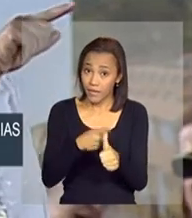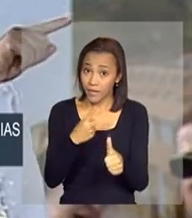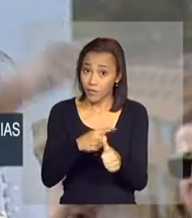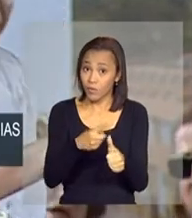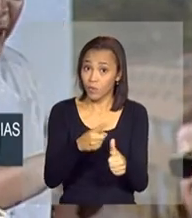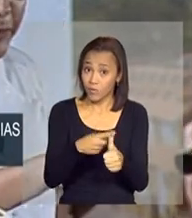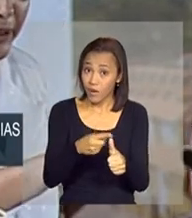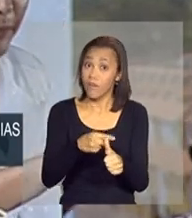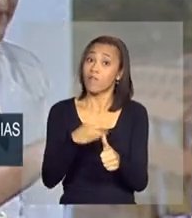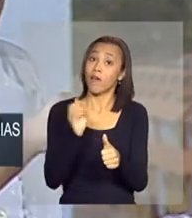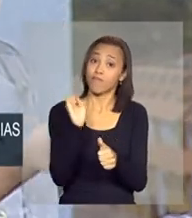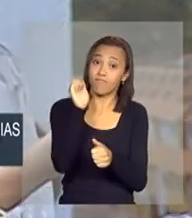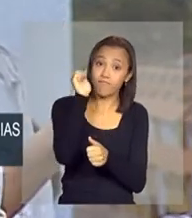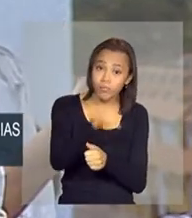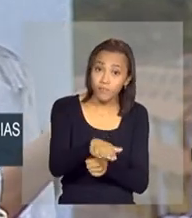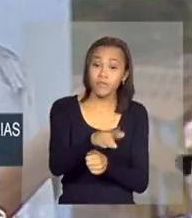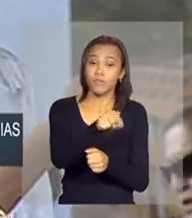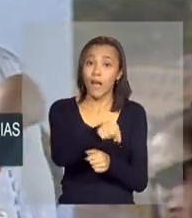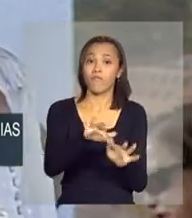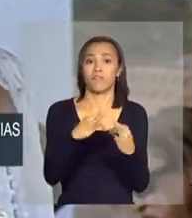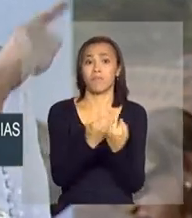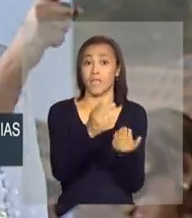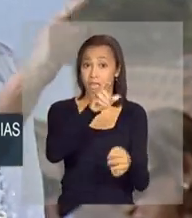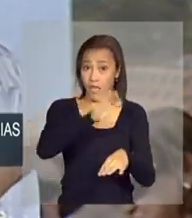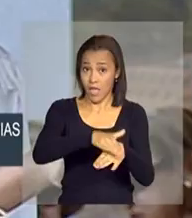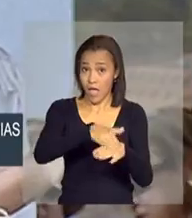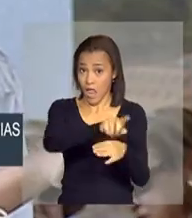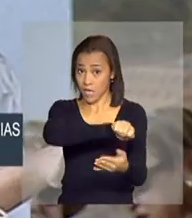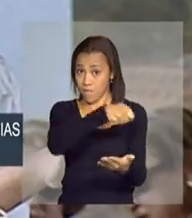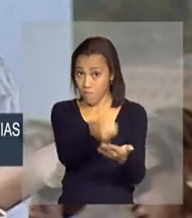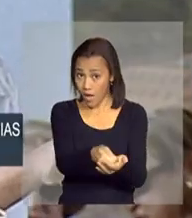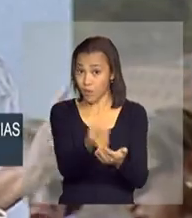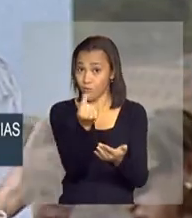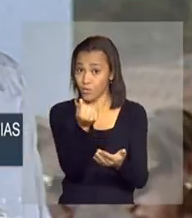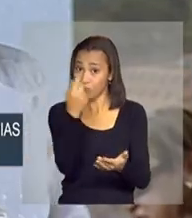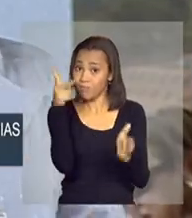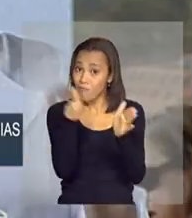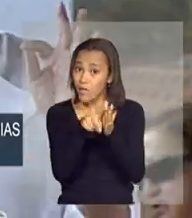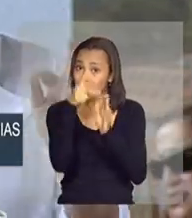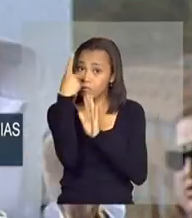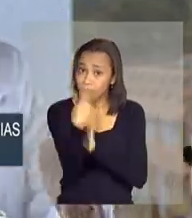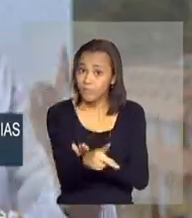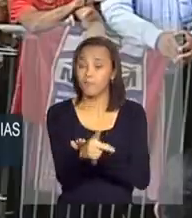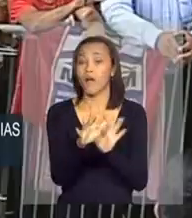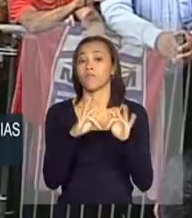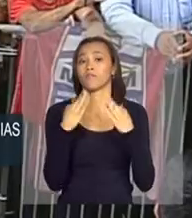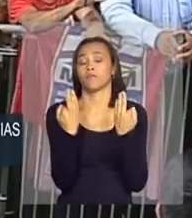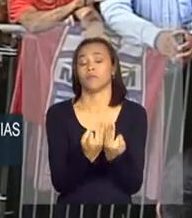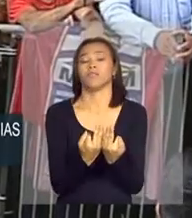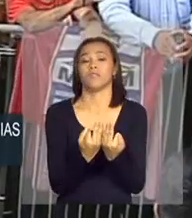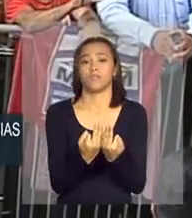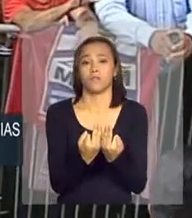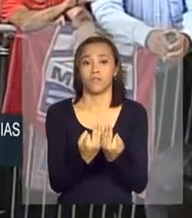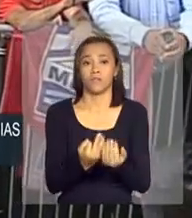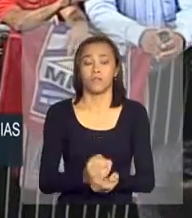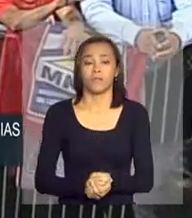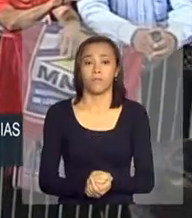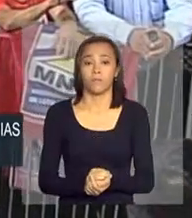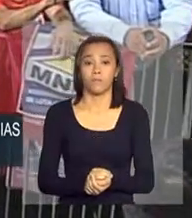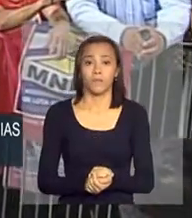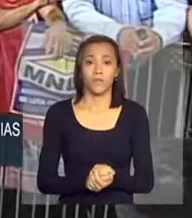a família vai para a conta da família porque ela que paga e o dinheiro era dela eu quero aqui